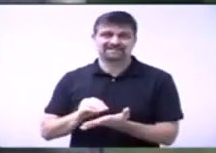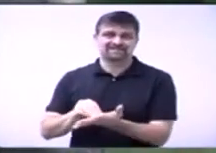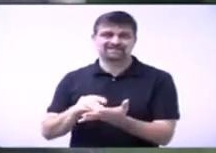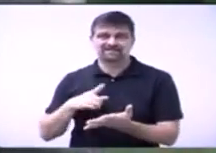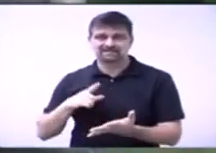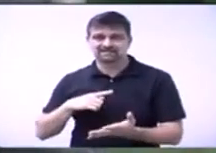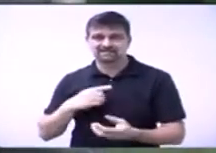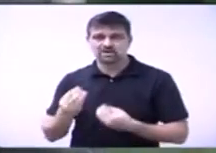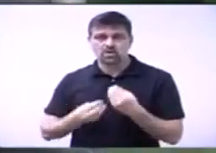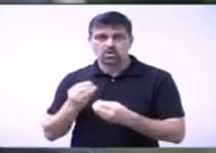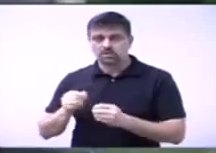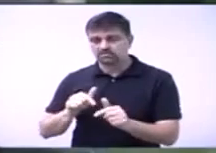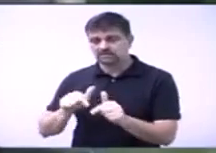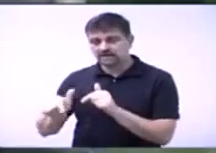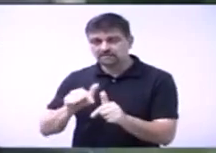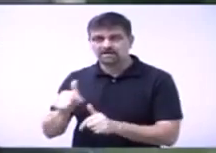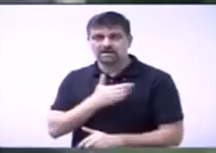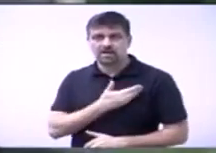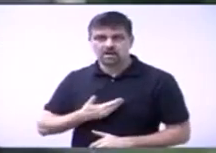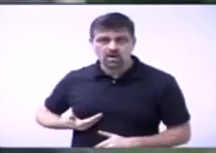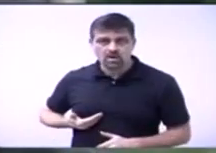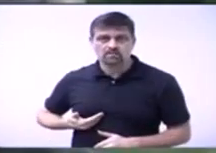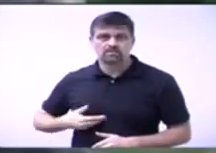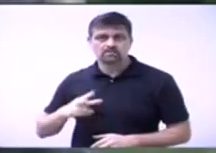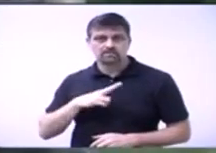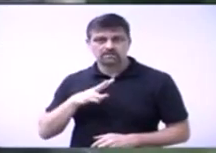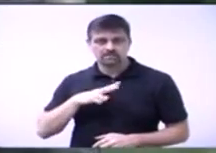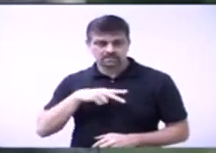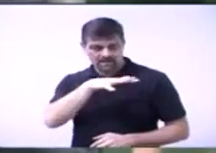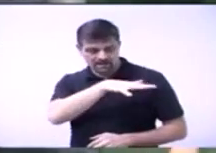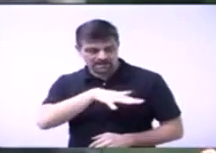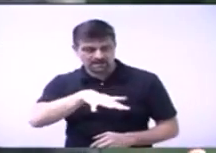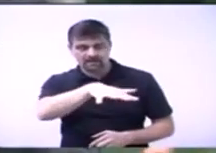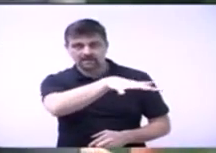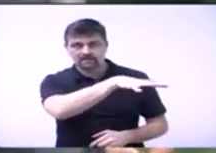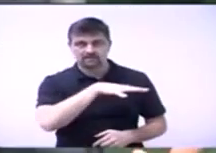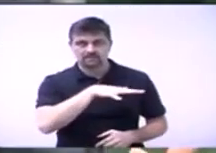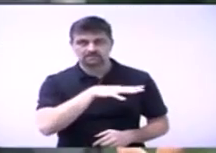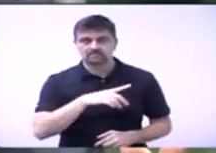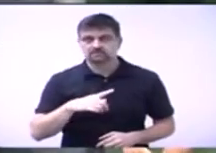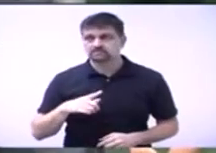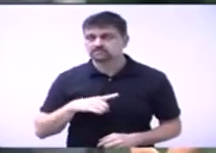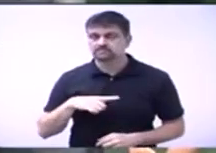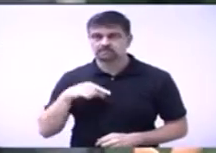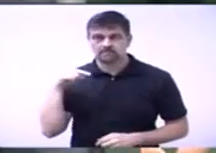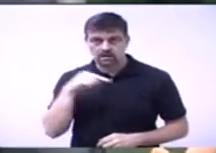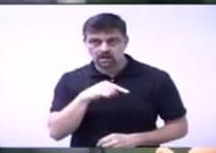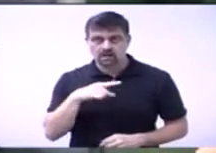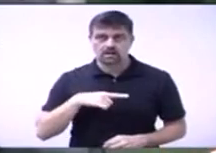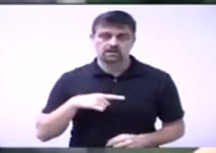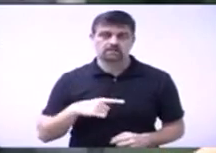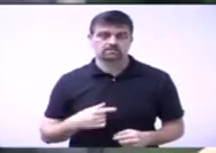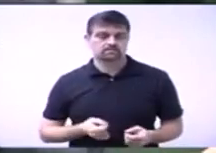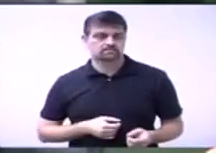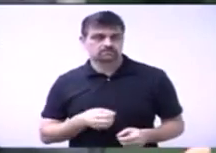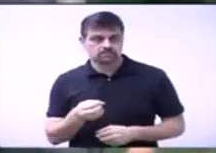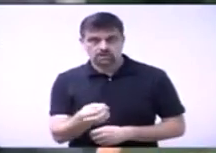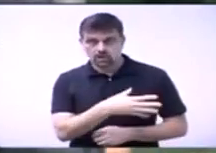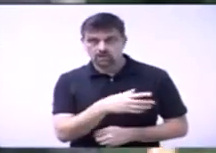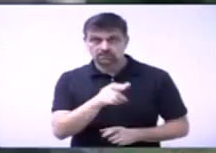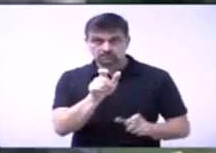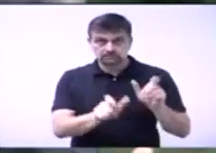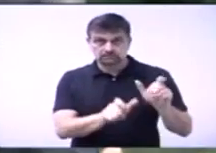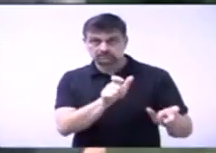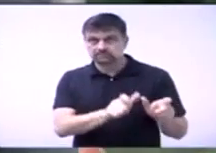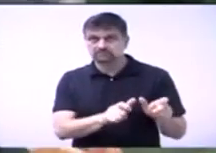a oferta de serviços públicos e particulares naquela região. Os bancos não se instalarão por enquanto naquela região do João